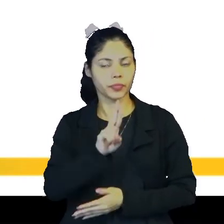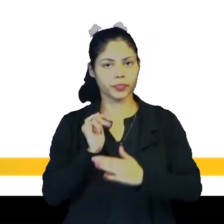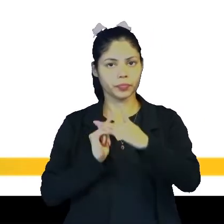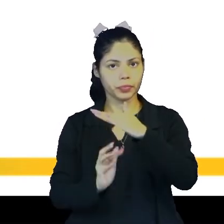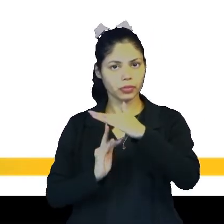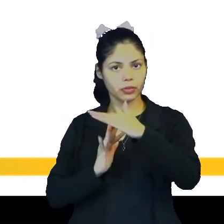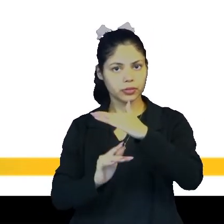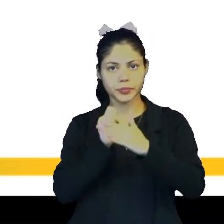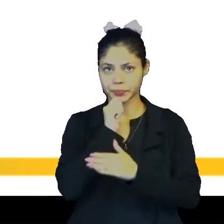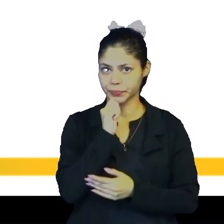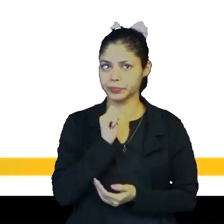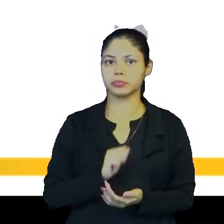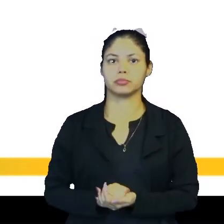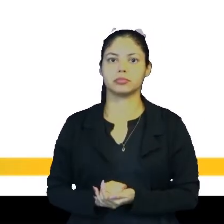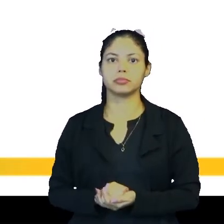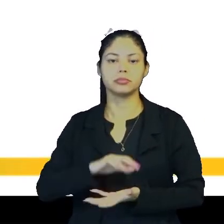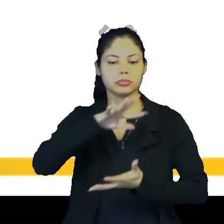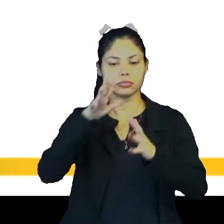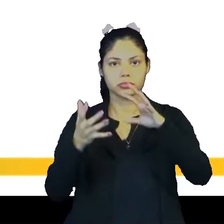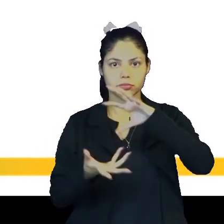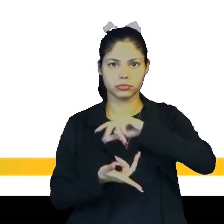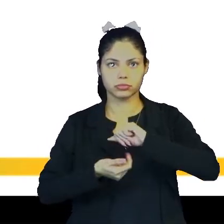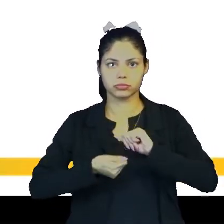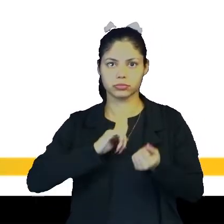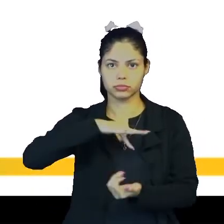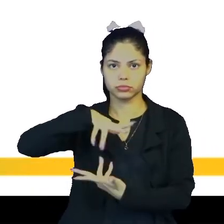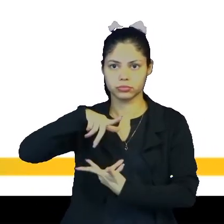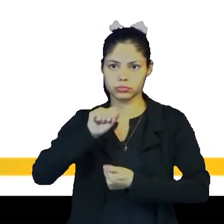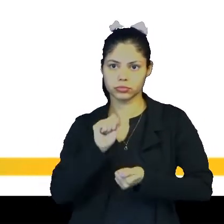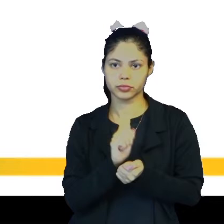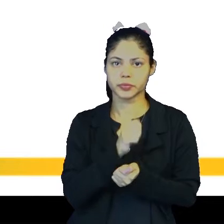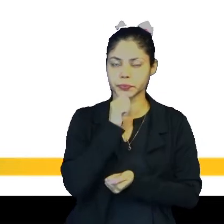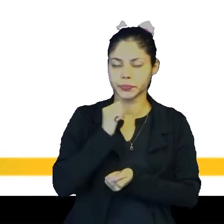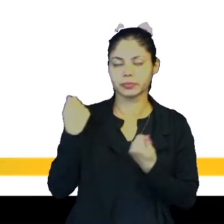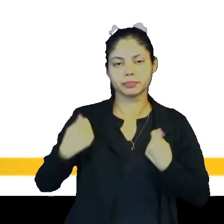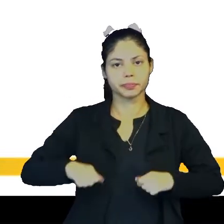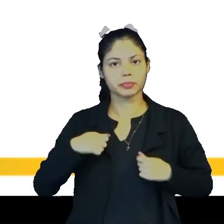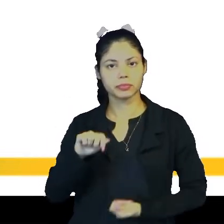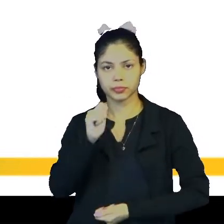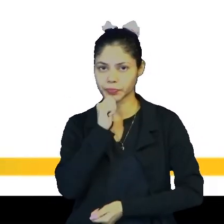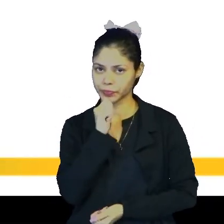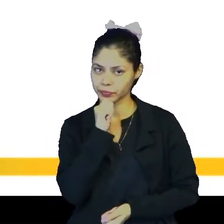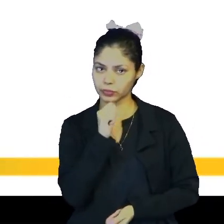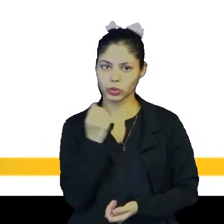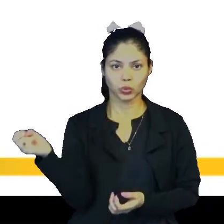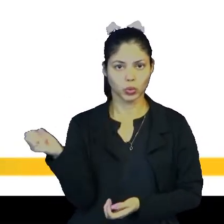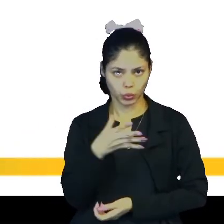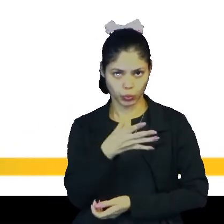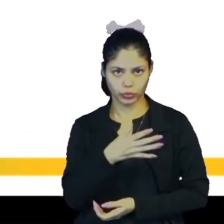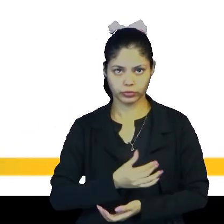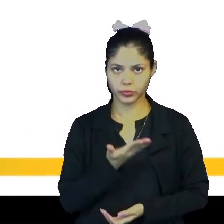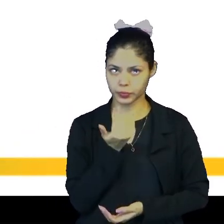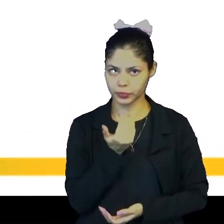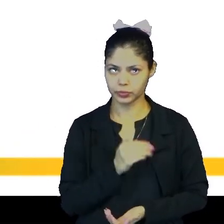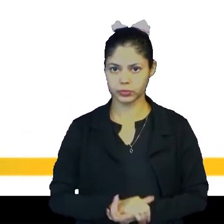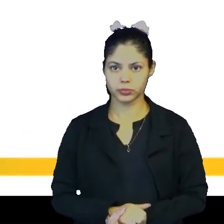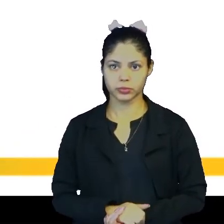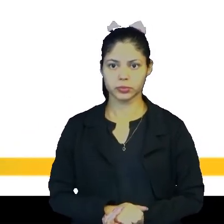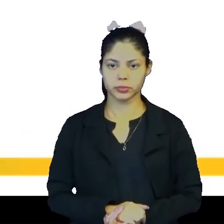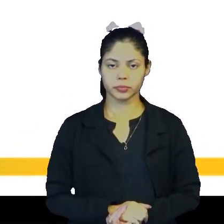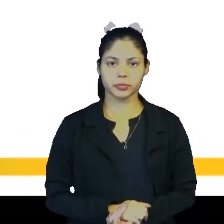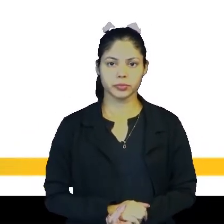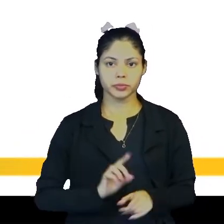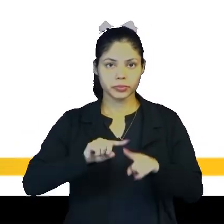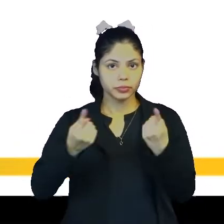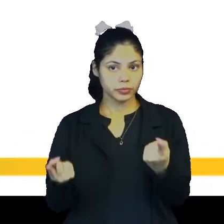de migrações, pelo planeta. Ou seja, a necessidade de buscar novas fontes de alimento.